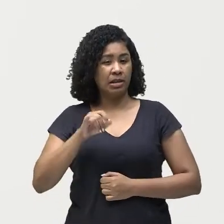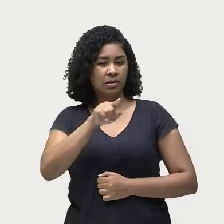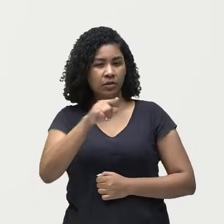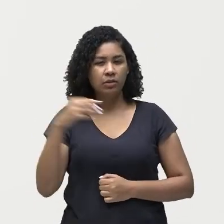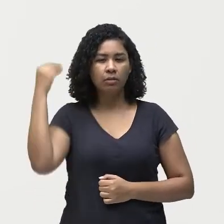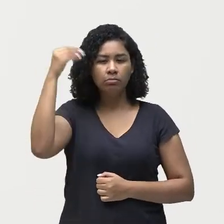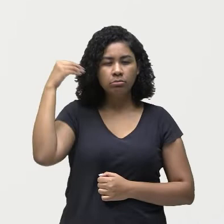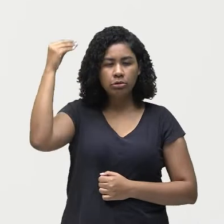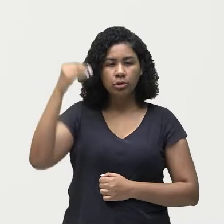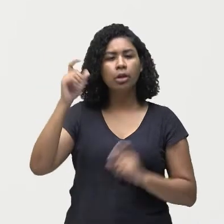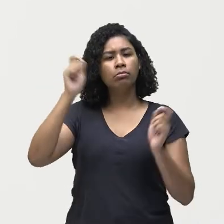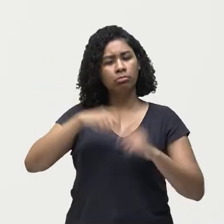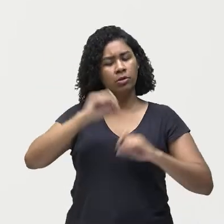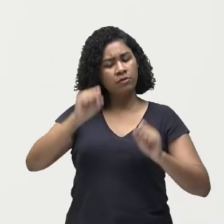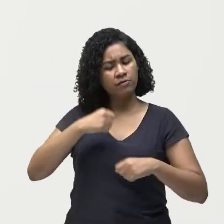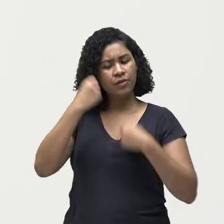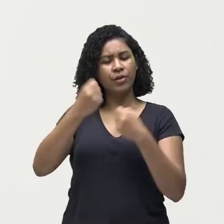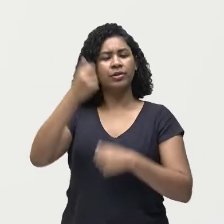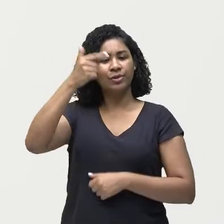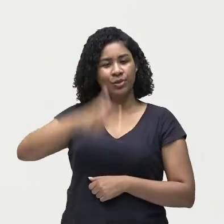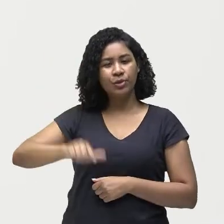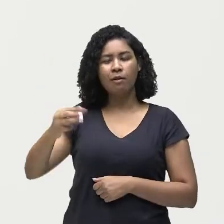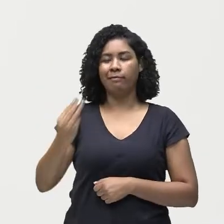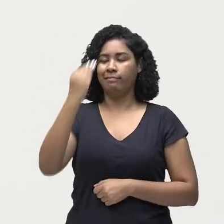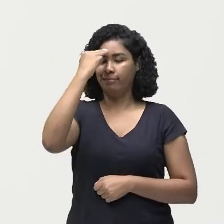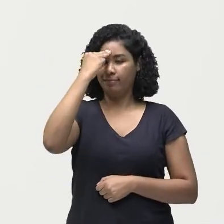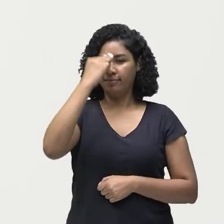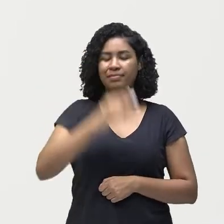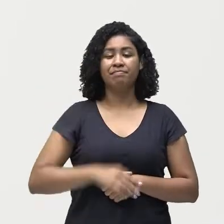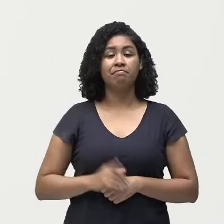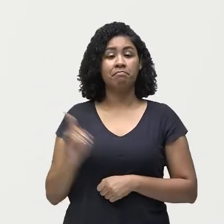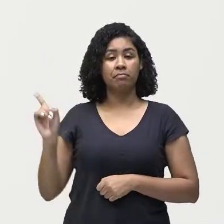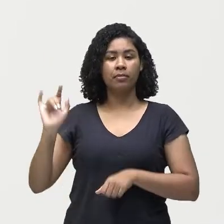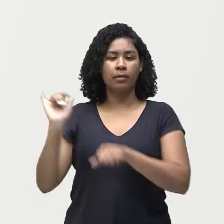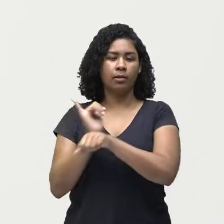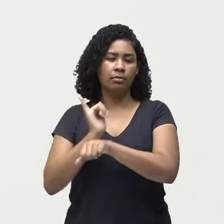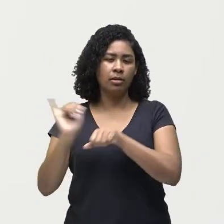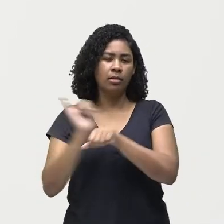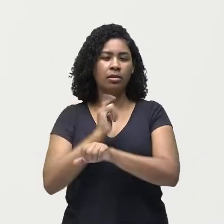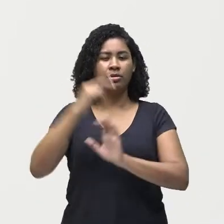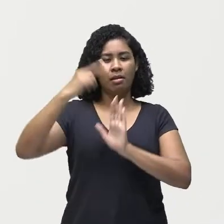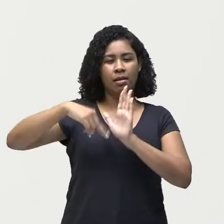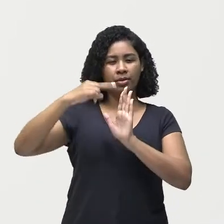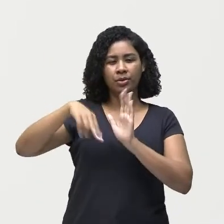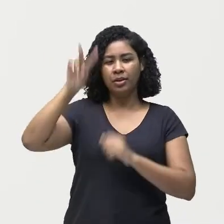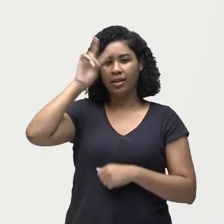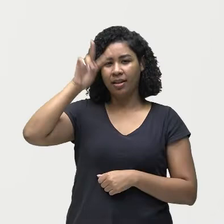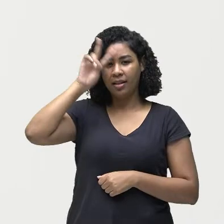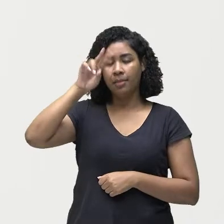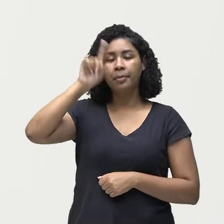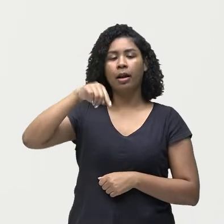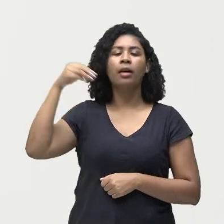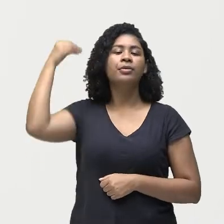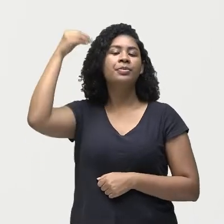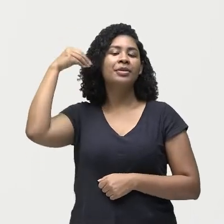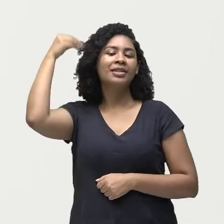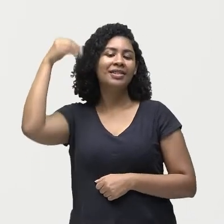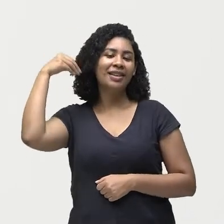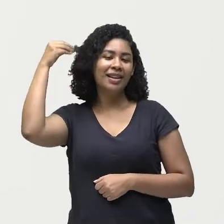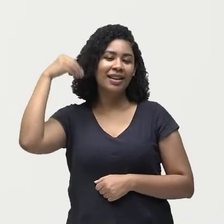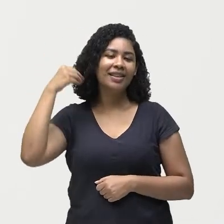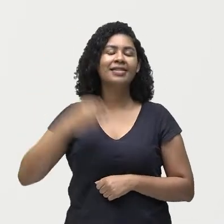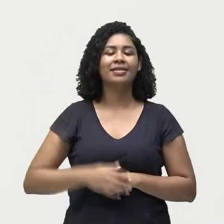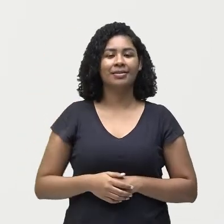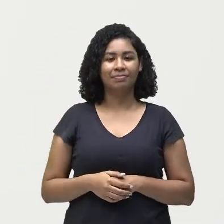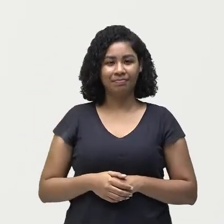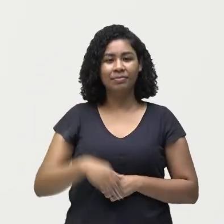sabe. Nós falamos aqui em uma das técnicas de leitura, que é o nosso conhecimento prévio. O que é o